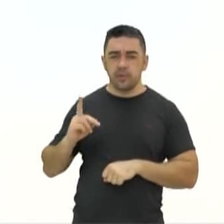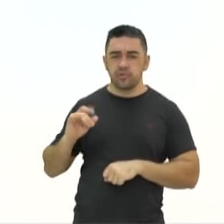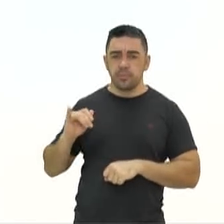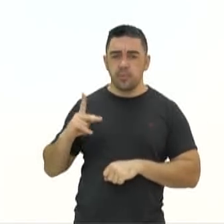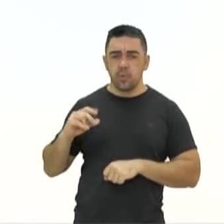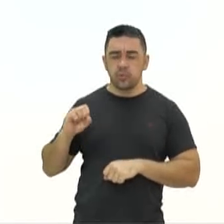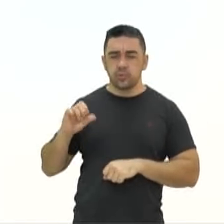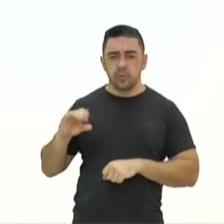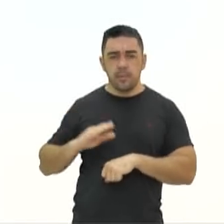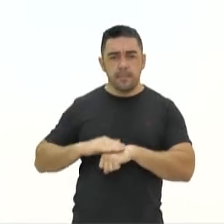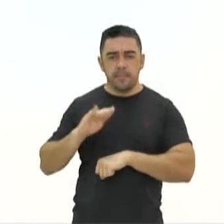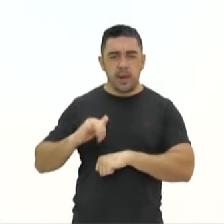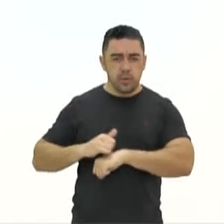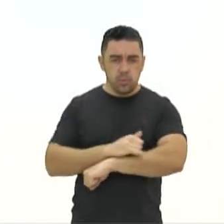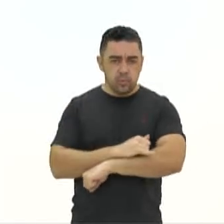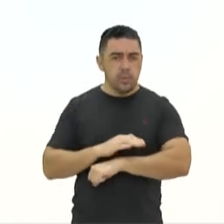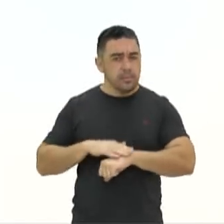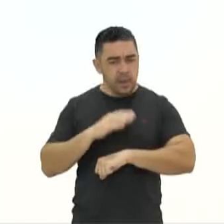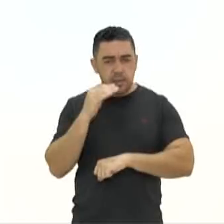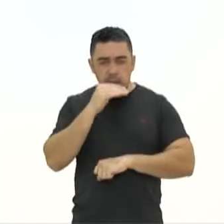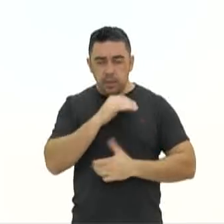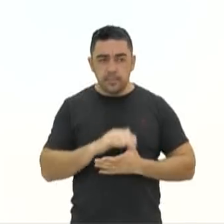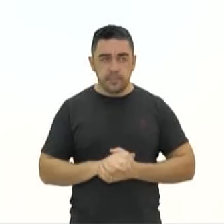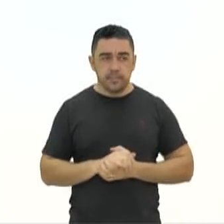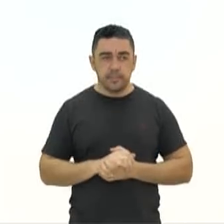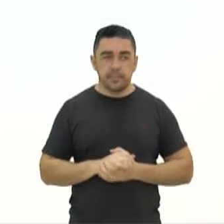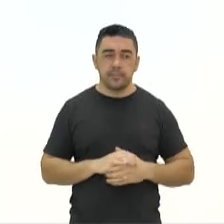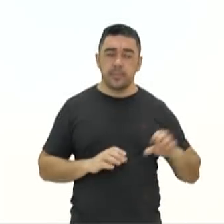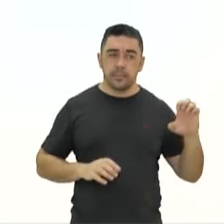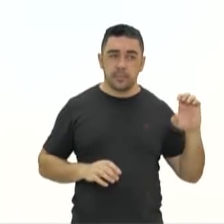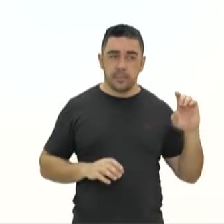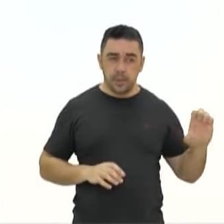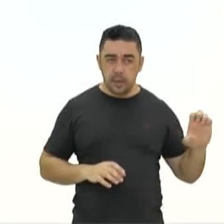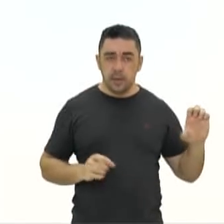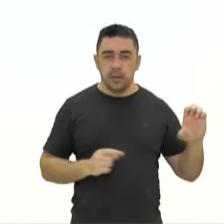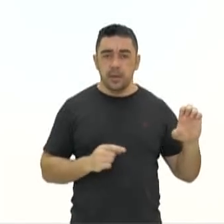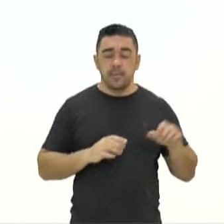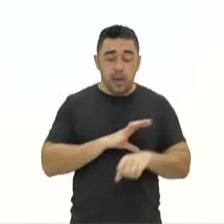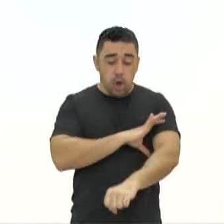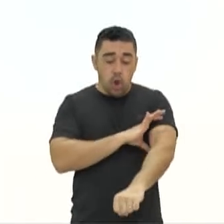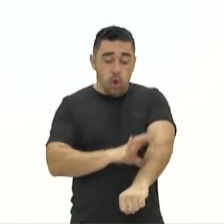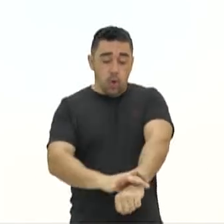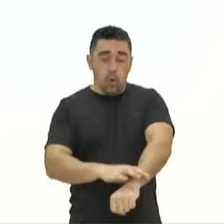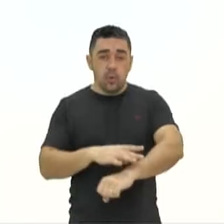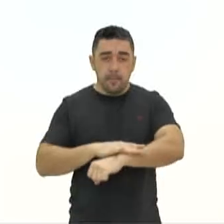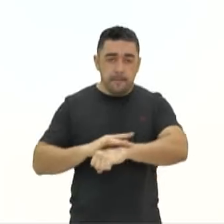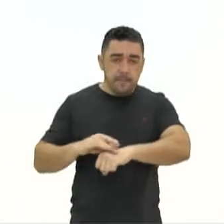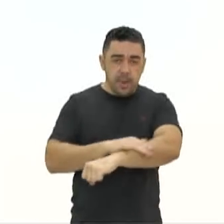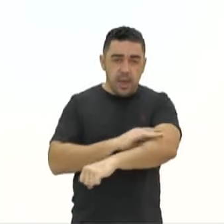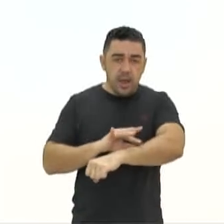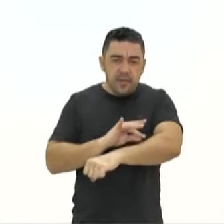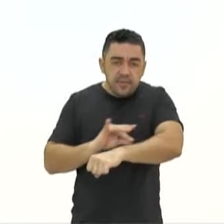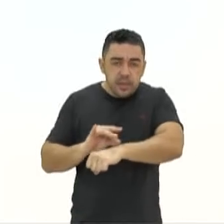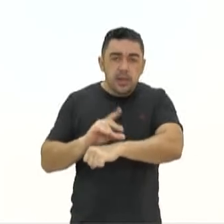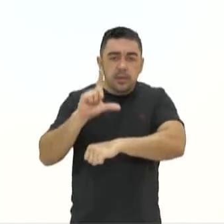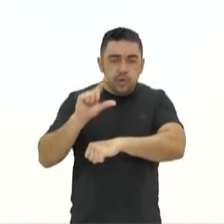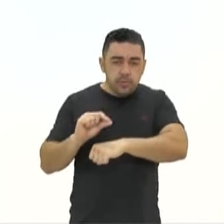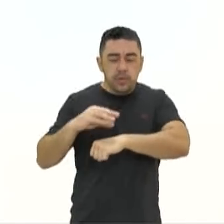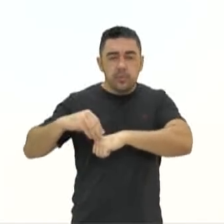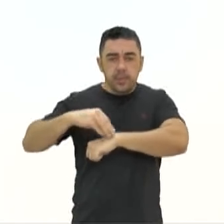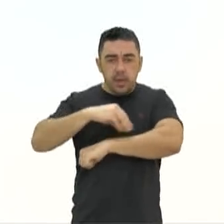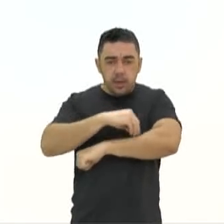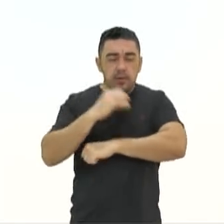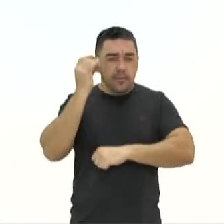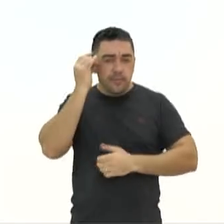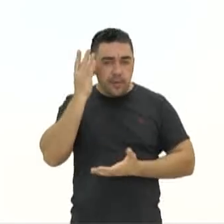capazes de reter maior quantidade de calor? Letra D. Membros mais longos possuem pele mais fina e com menos pelos, facilitando